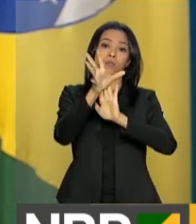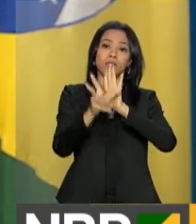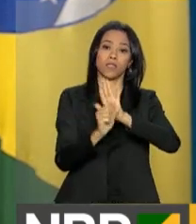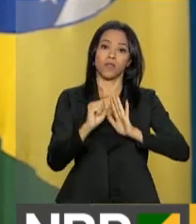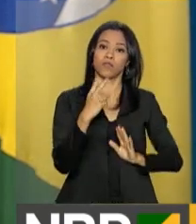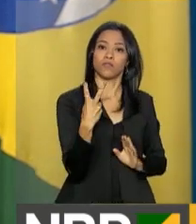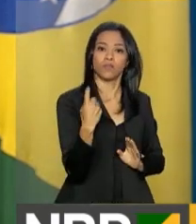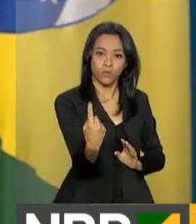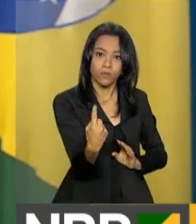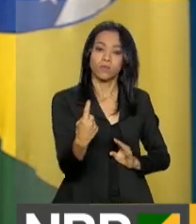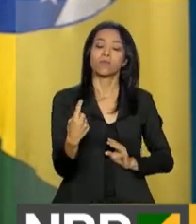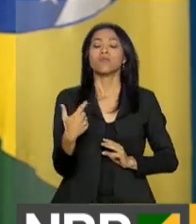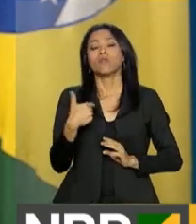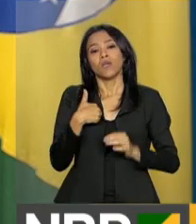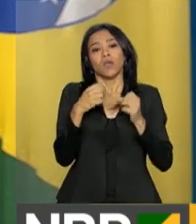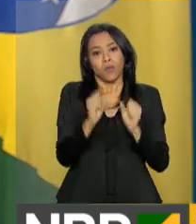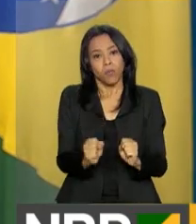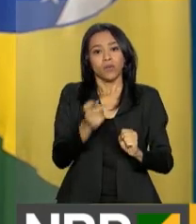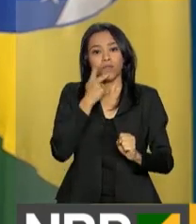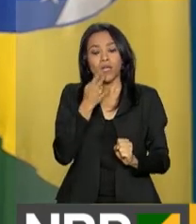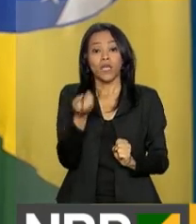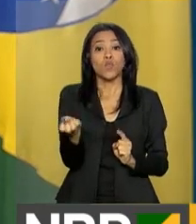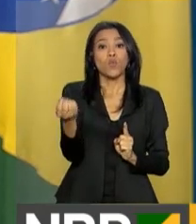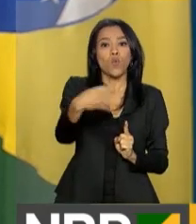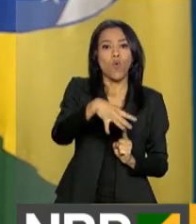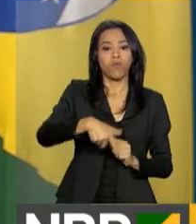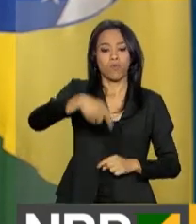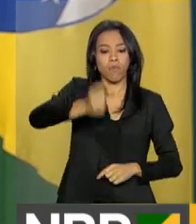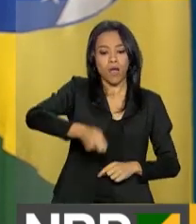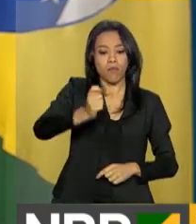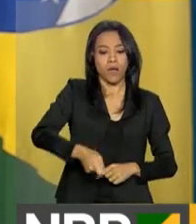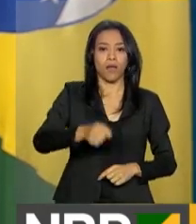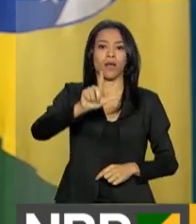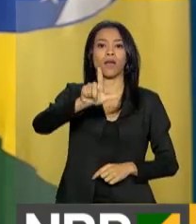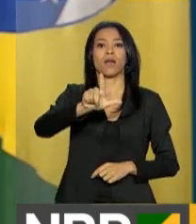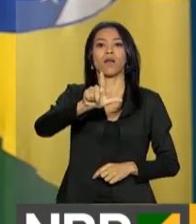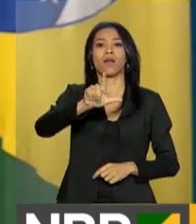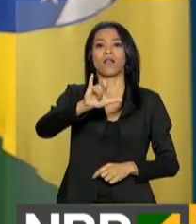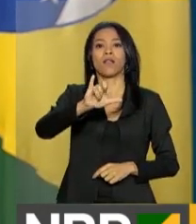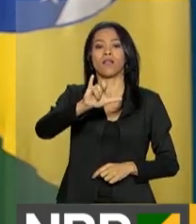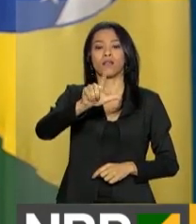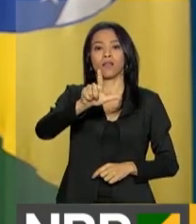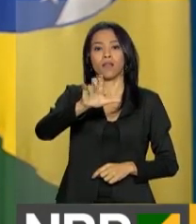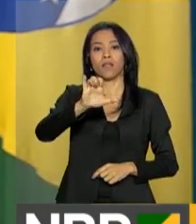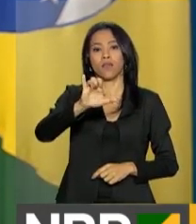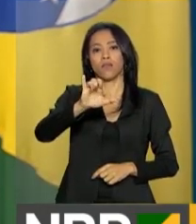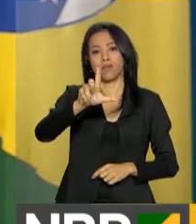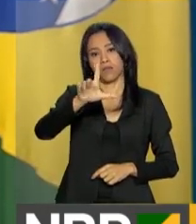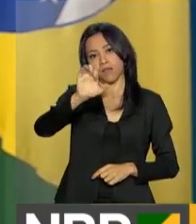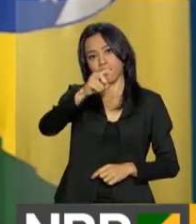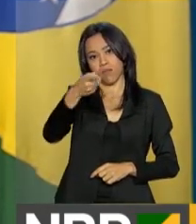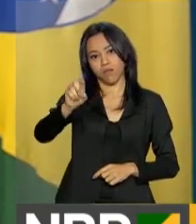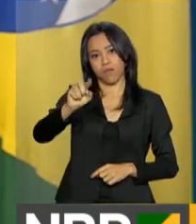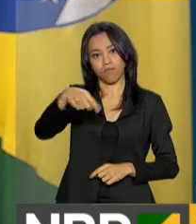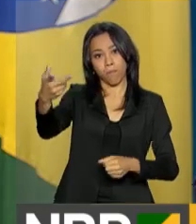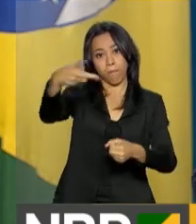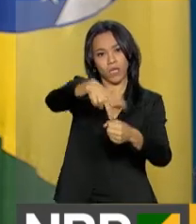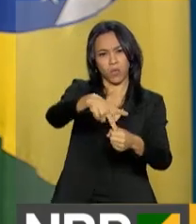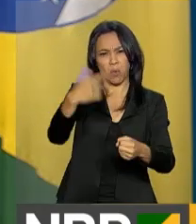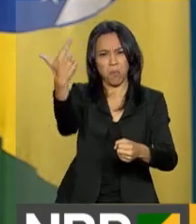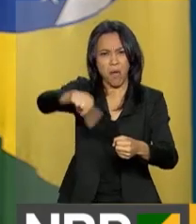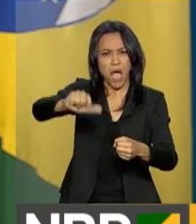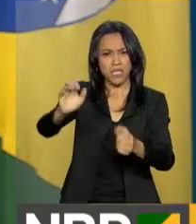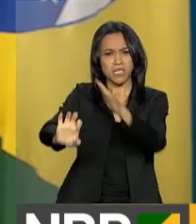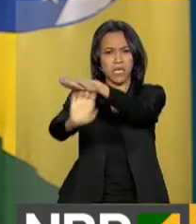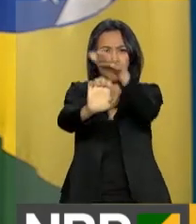posso mencionar aqui que a cada novo leilão de petróleo por exemplo exemplo nós temos mais concorrência